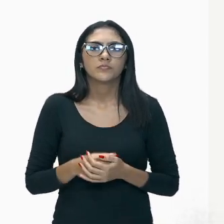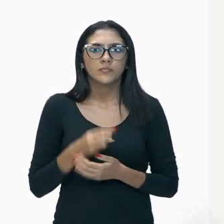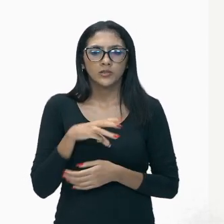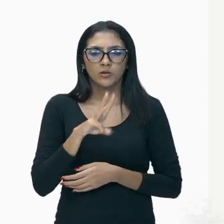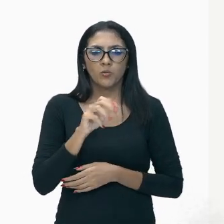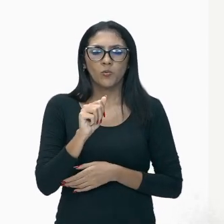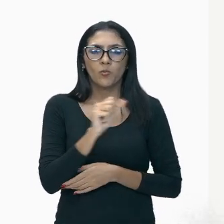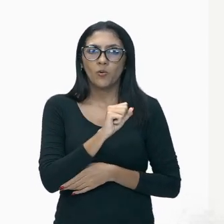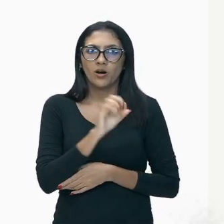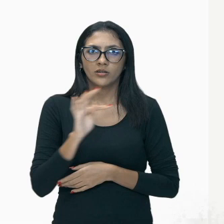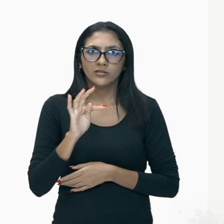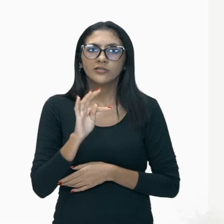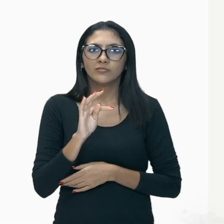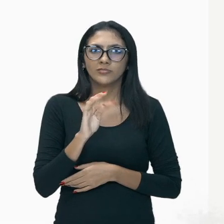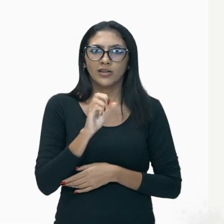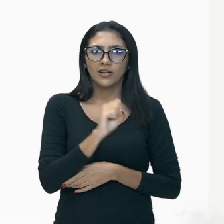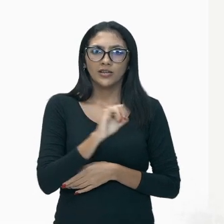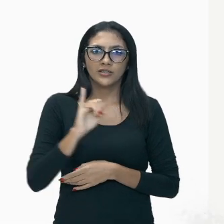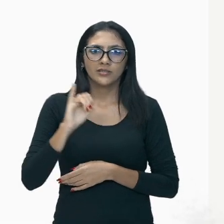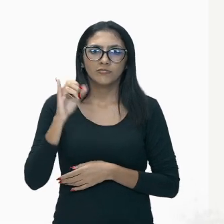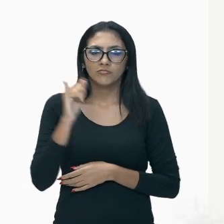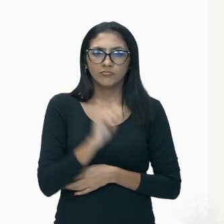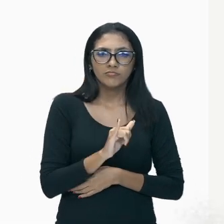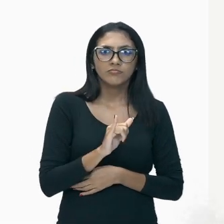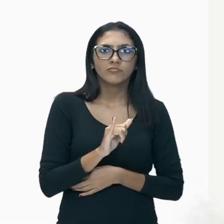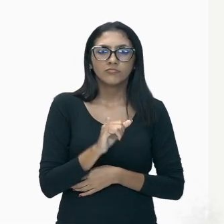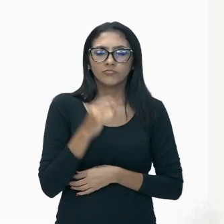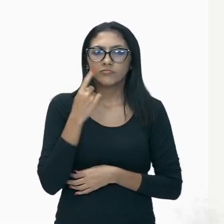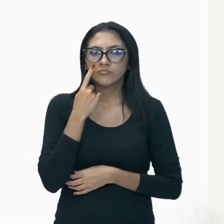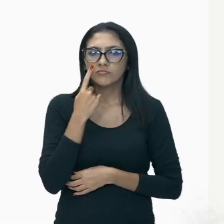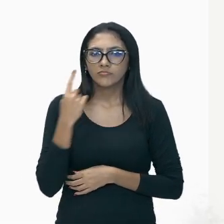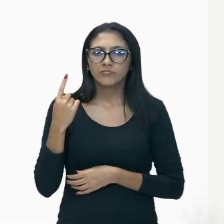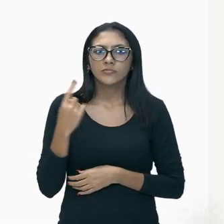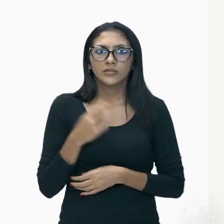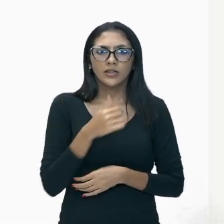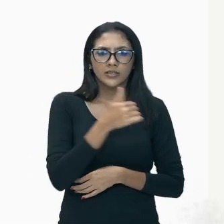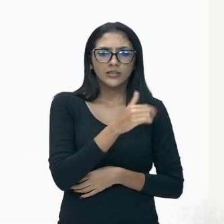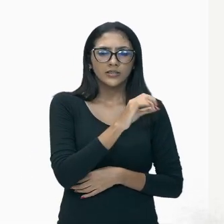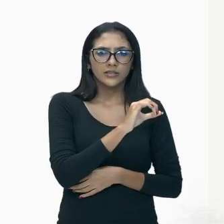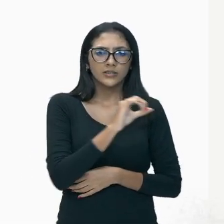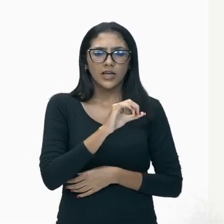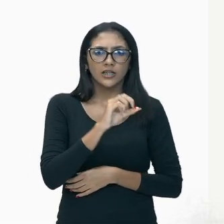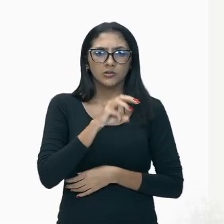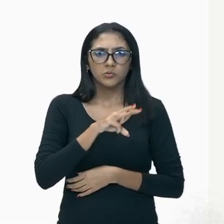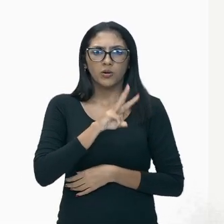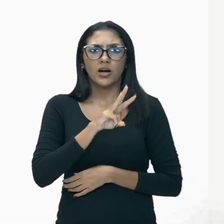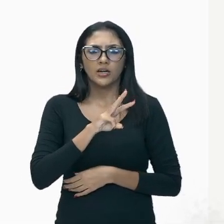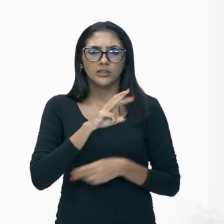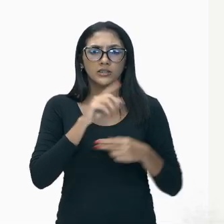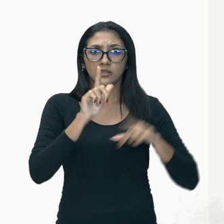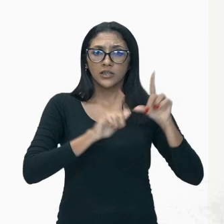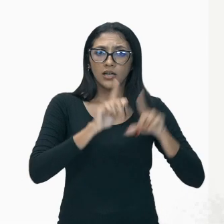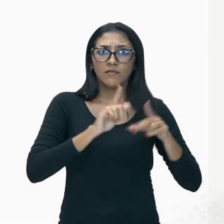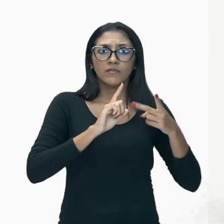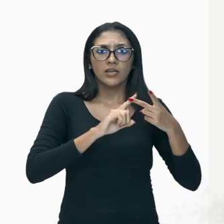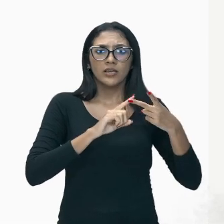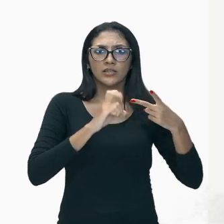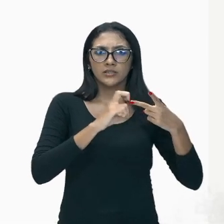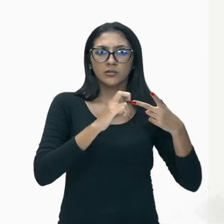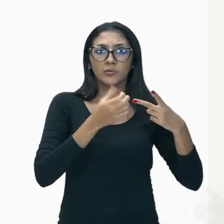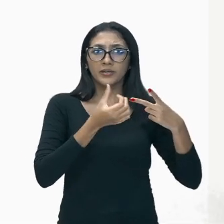quilowatt-hora. Geladeira, 110 watts. TV, 56 watts. Ferro